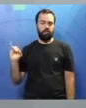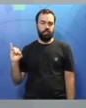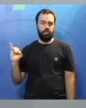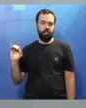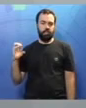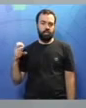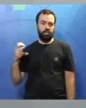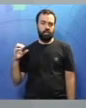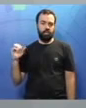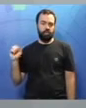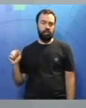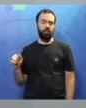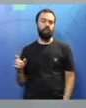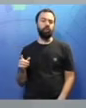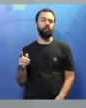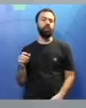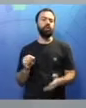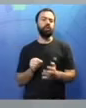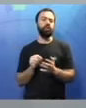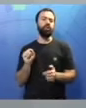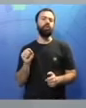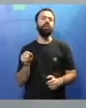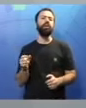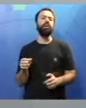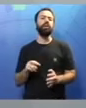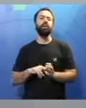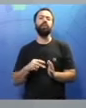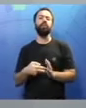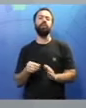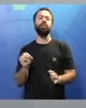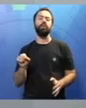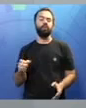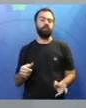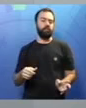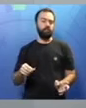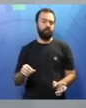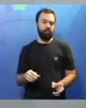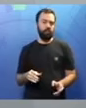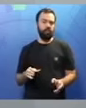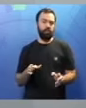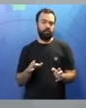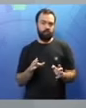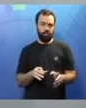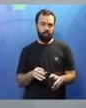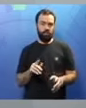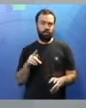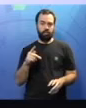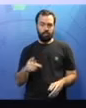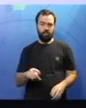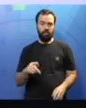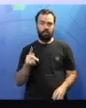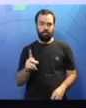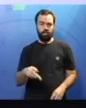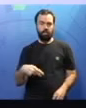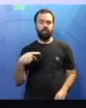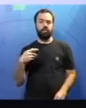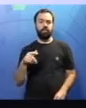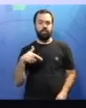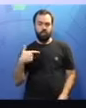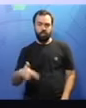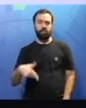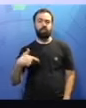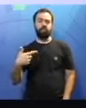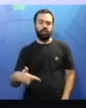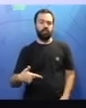forma idêntica de tempos em tempos. Um fenômeno periódico se caracteriza por duas grandezas físicas,